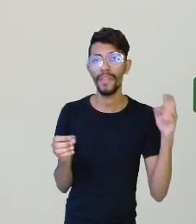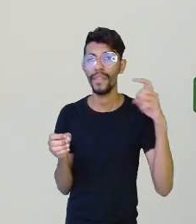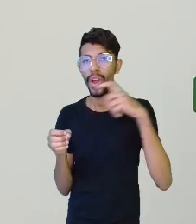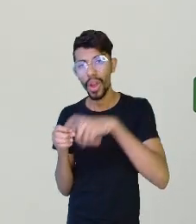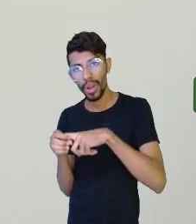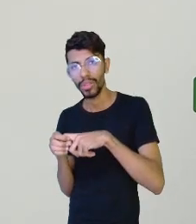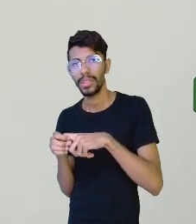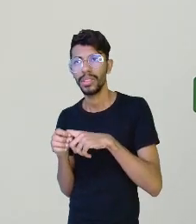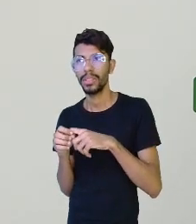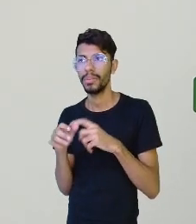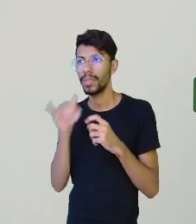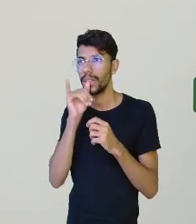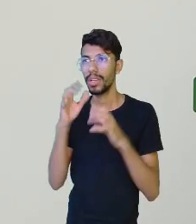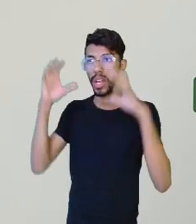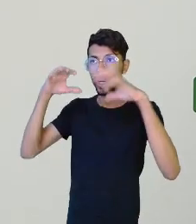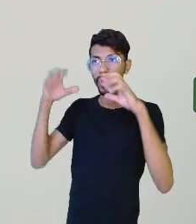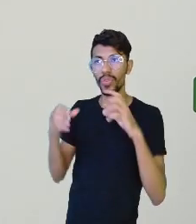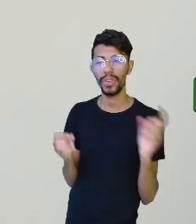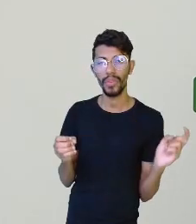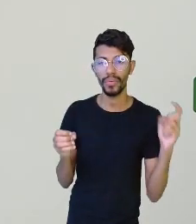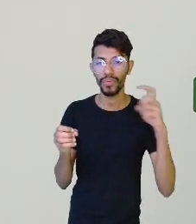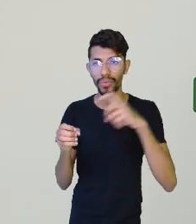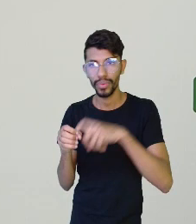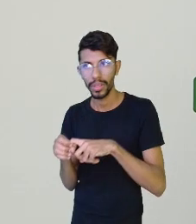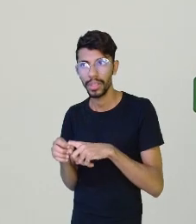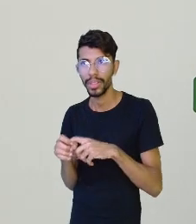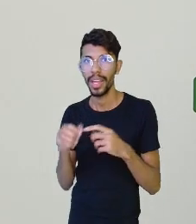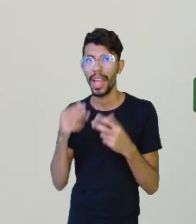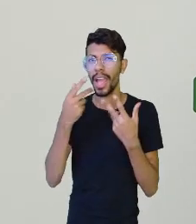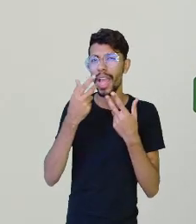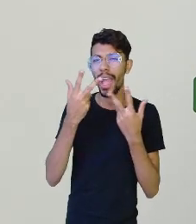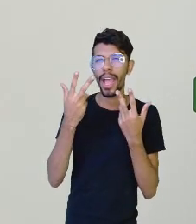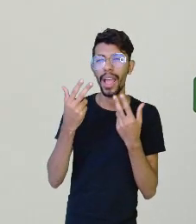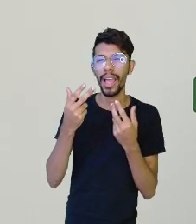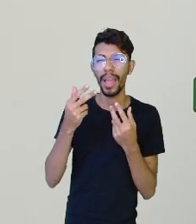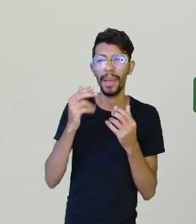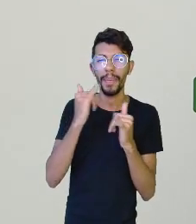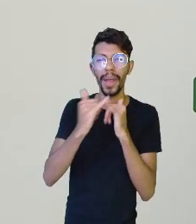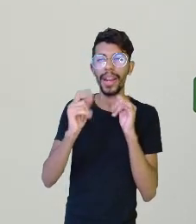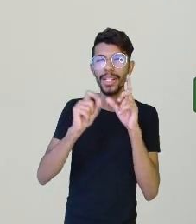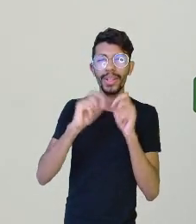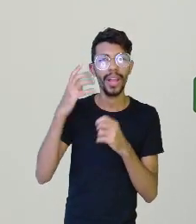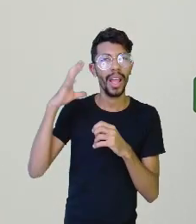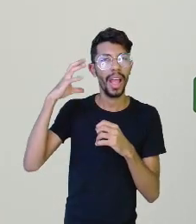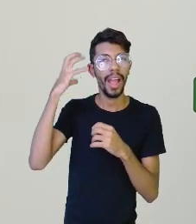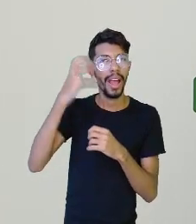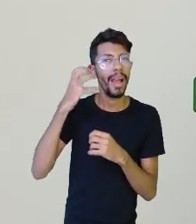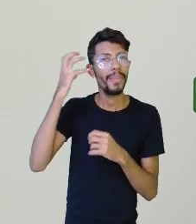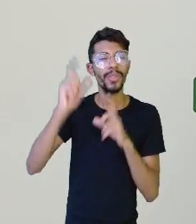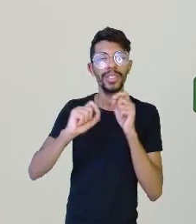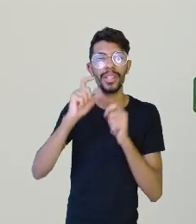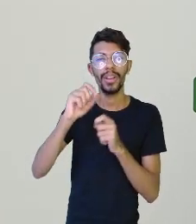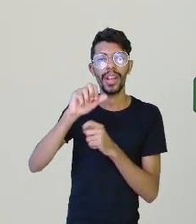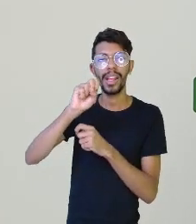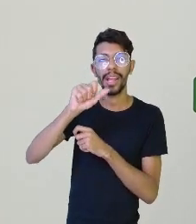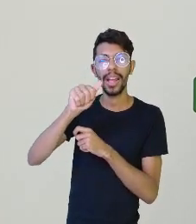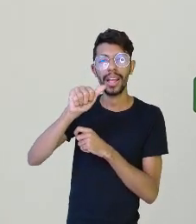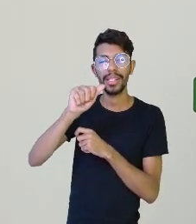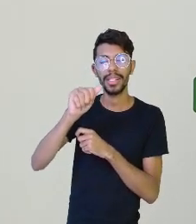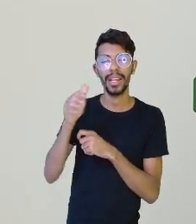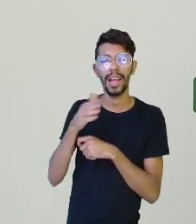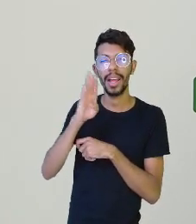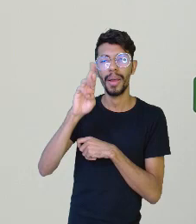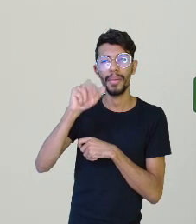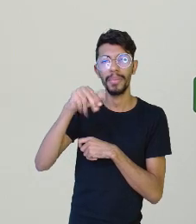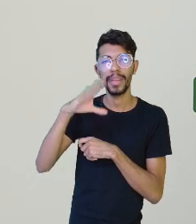chuva volta, eles retornam. Lembra aquela música Asa Branca? Se você já ouviu, você vai... É a história do sertanejo, né? Que ele